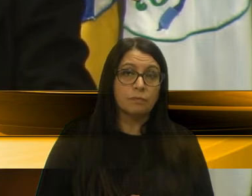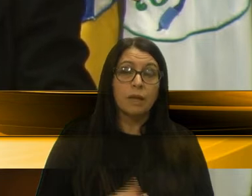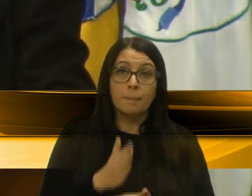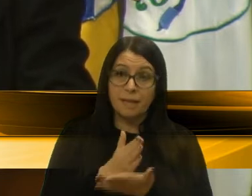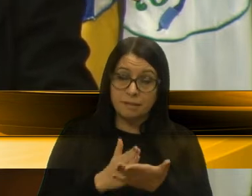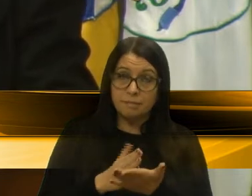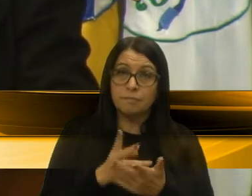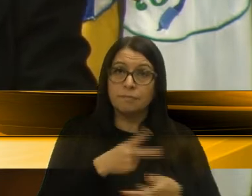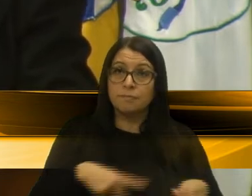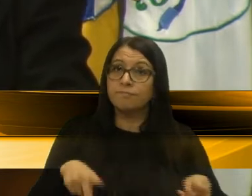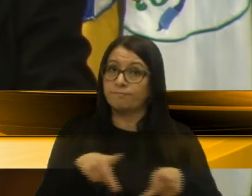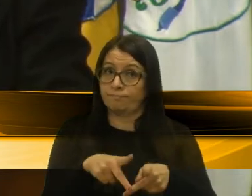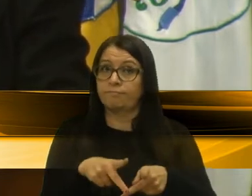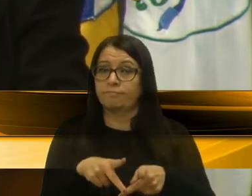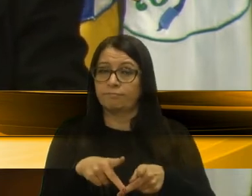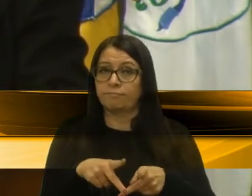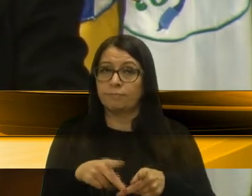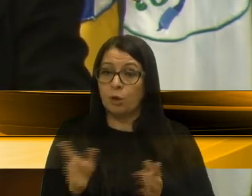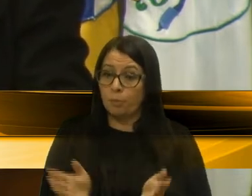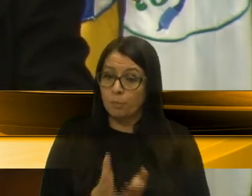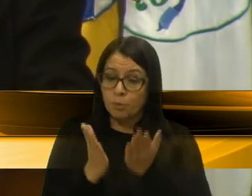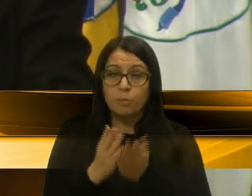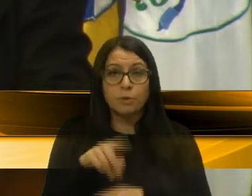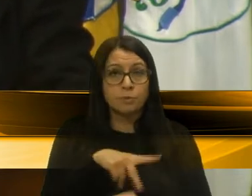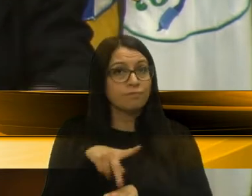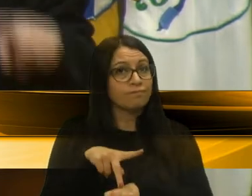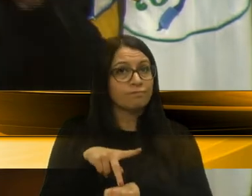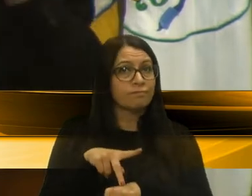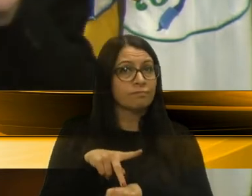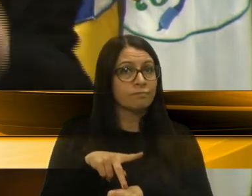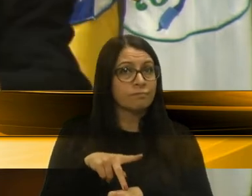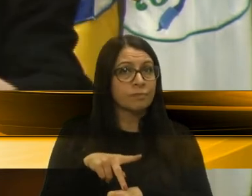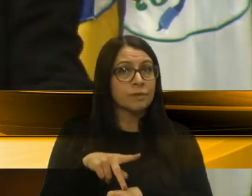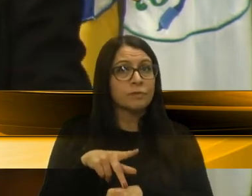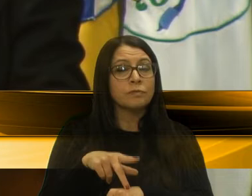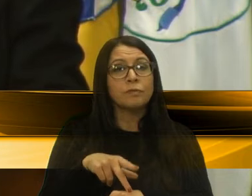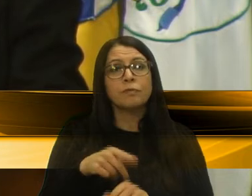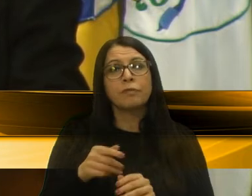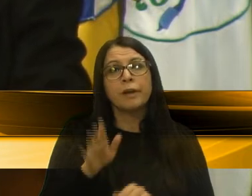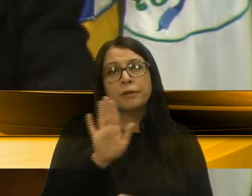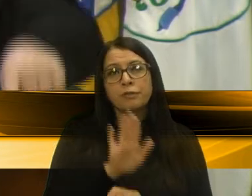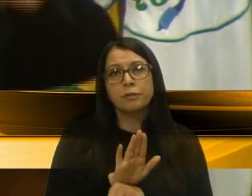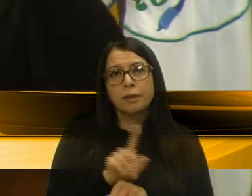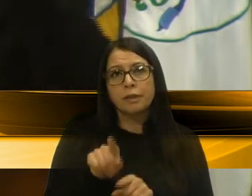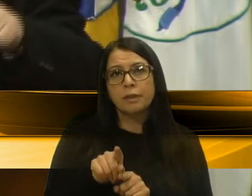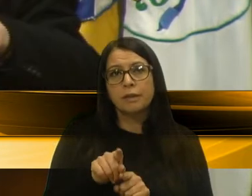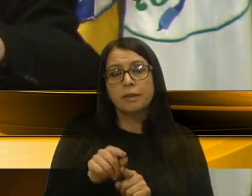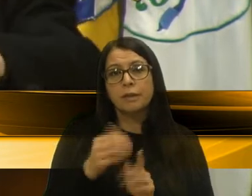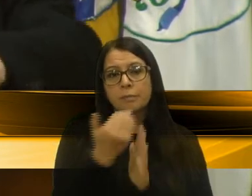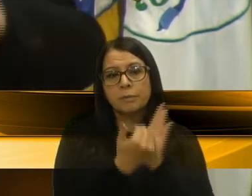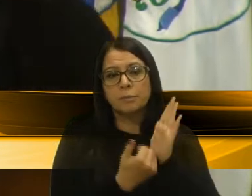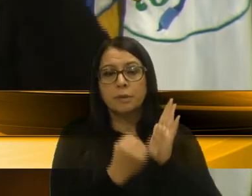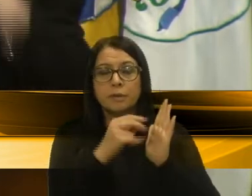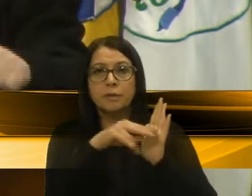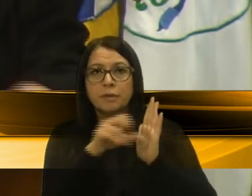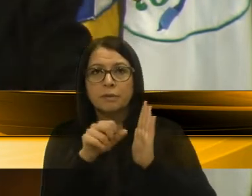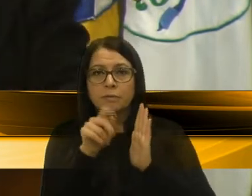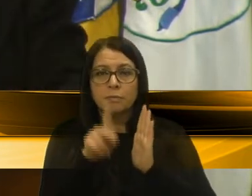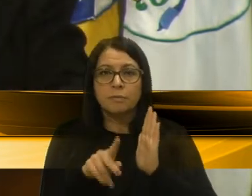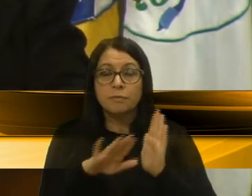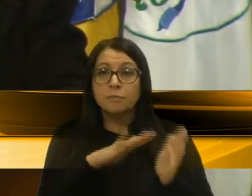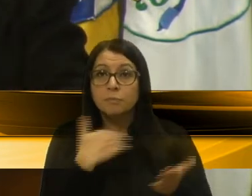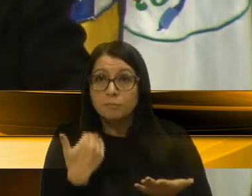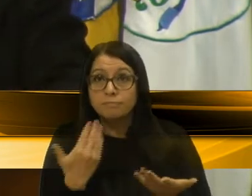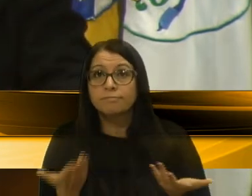metade da população pobre desse país só vai contribuir para a Previdência, mas não vai se aposentar, vai